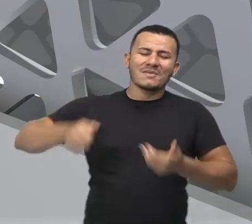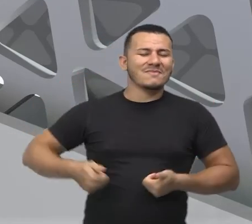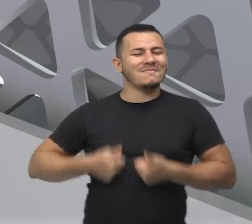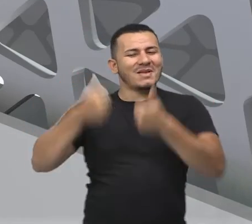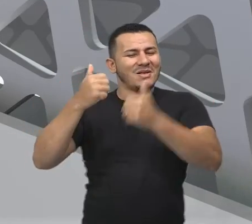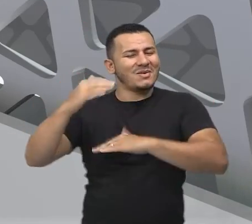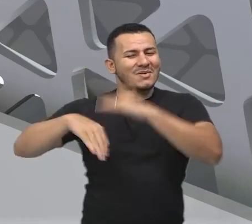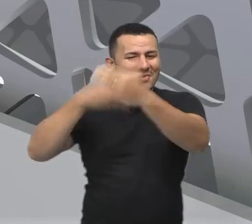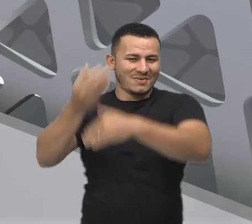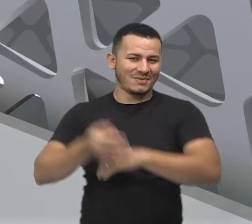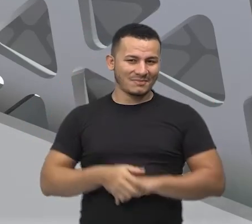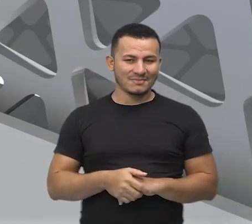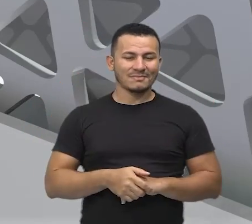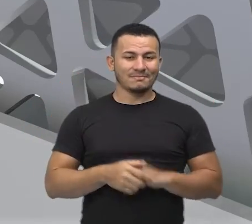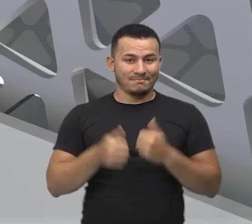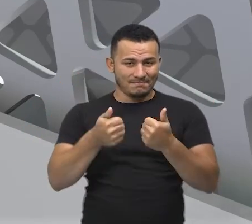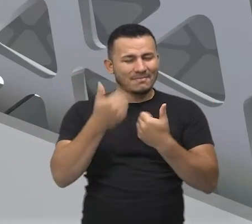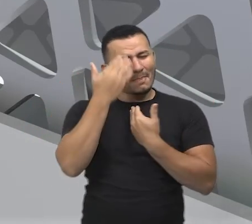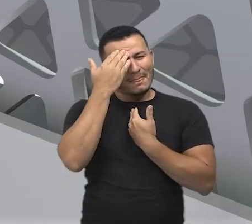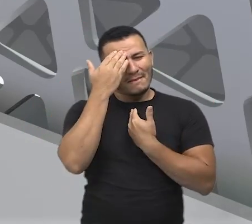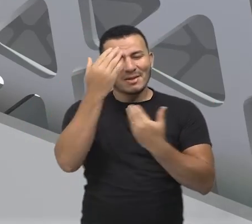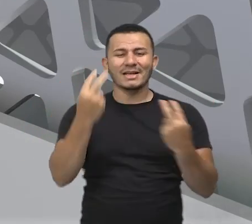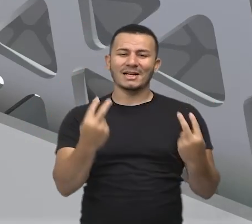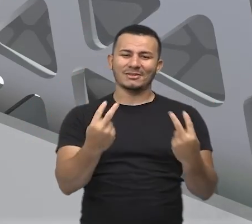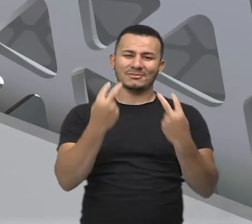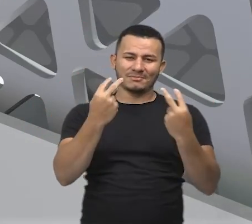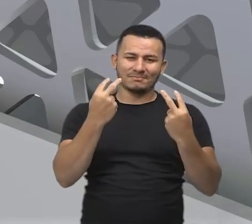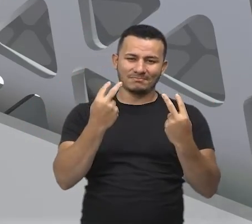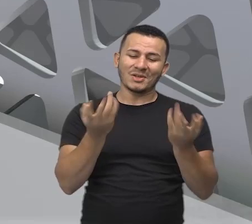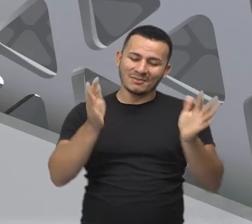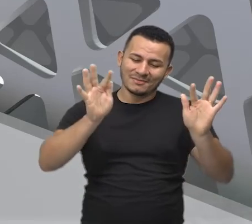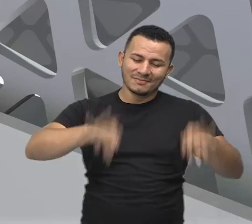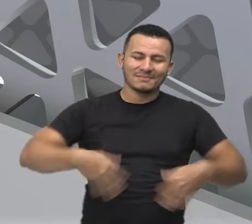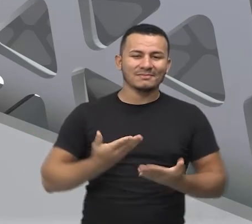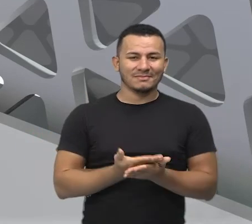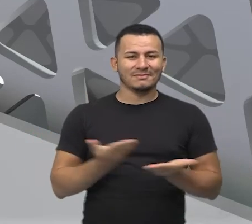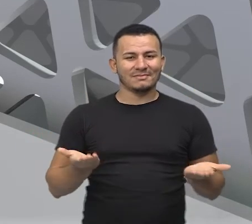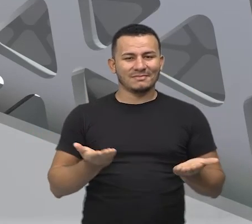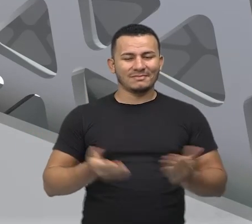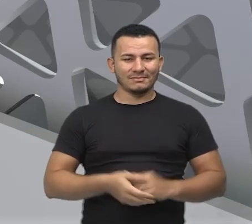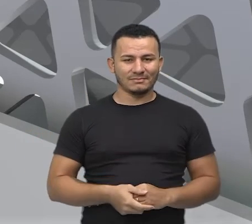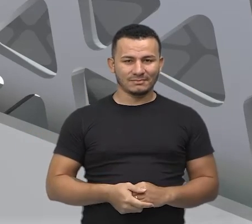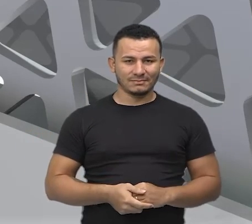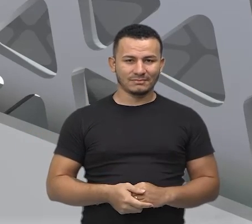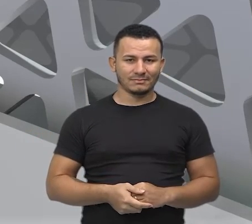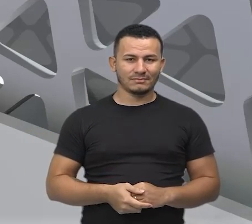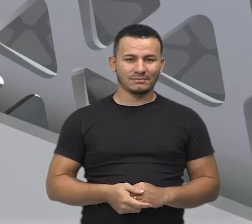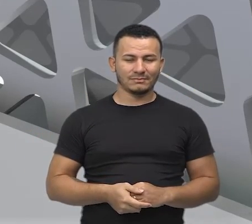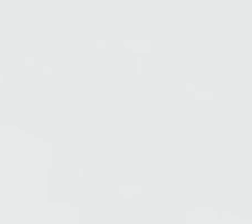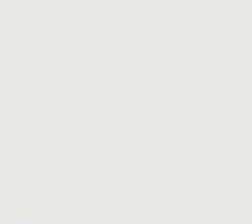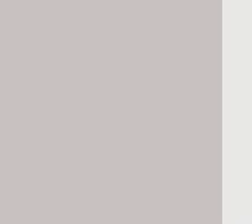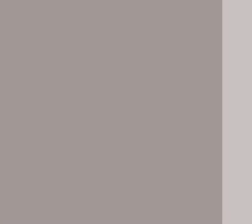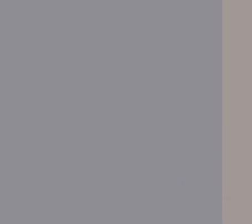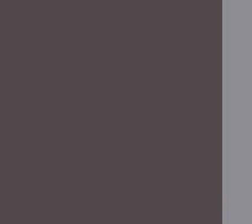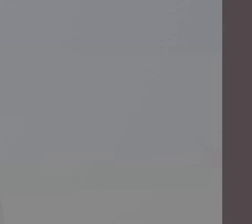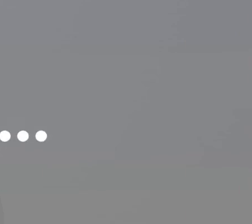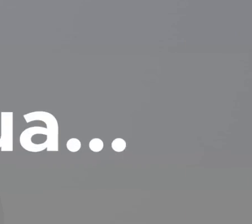cada vez melhor, certo? Agradeço a atenção de todos e finalizamos a nossa aula aqui.